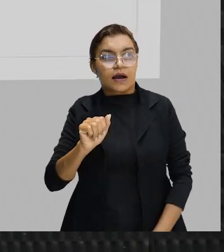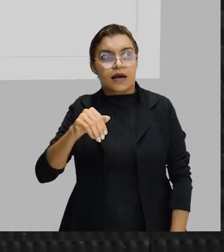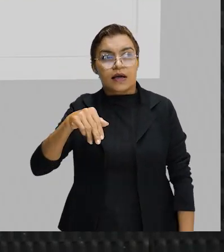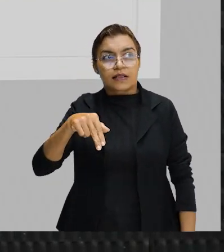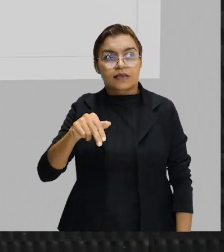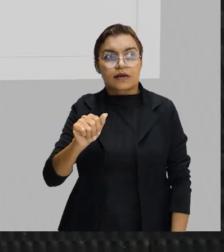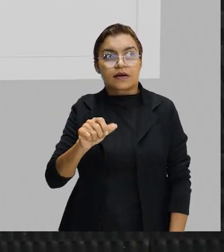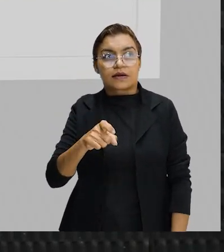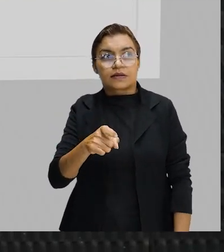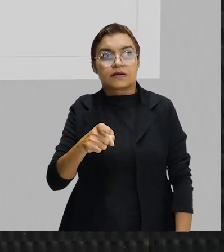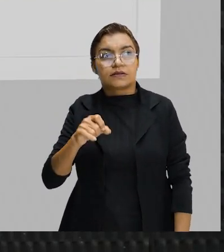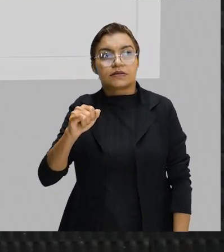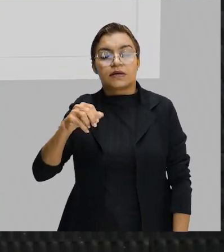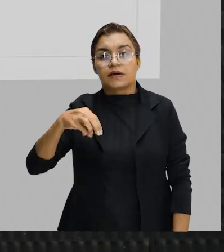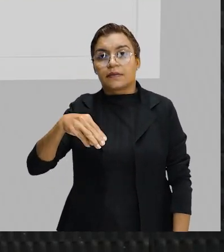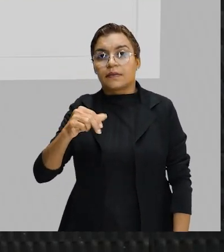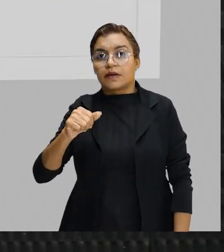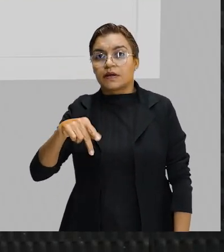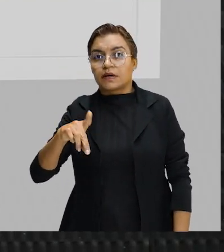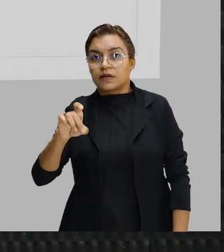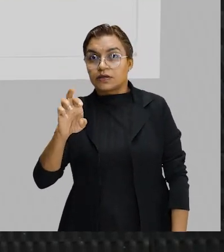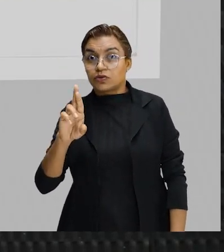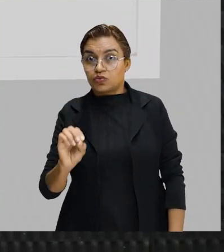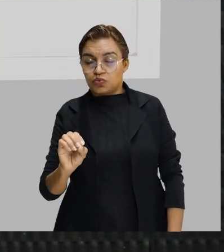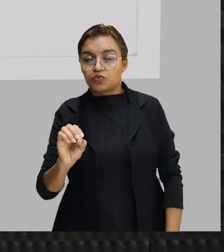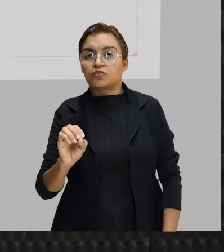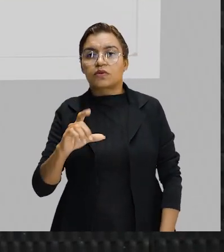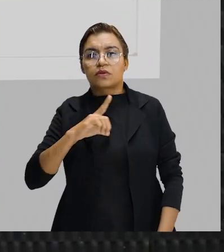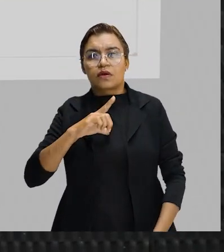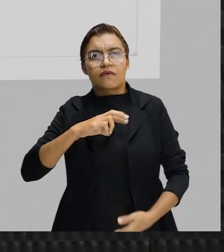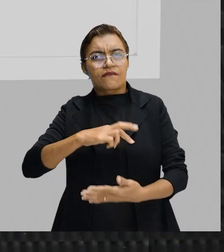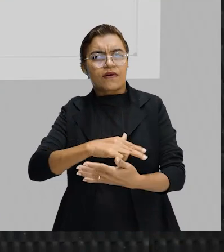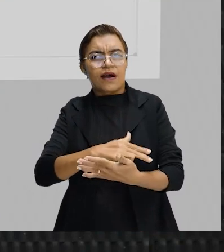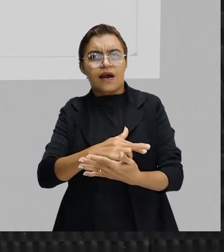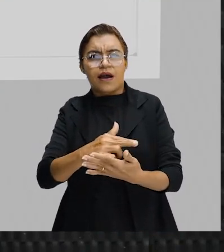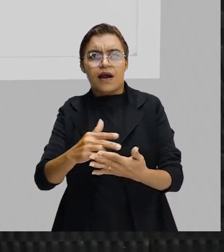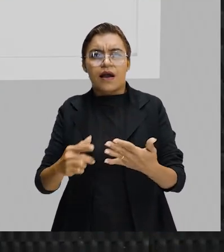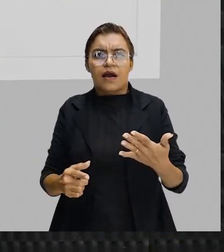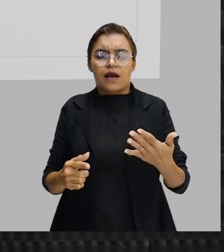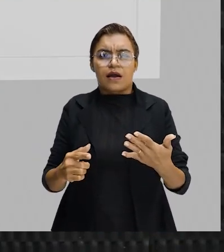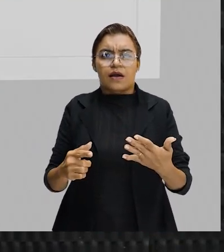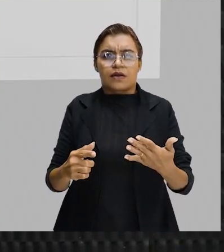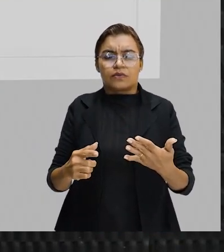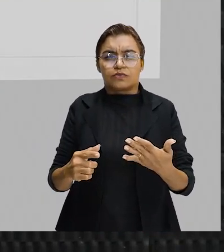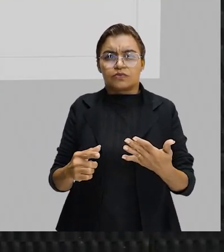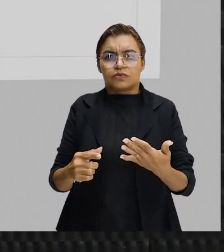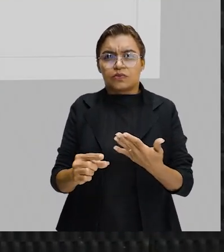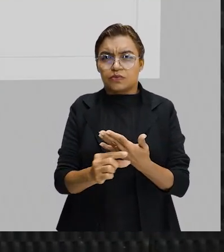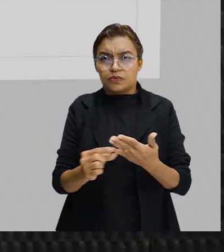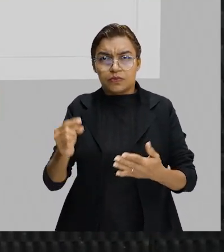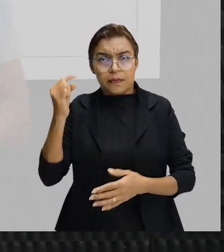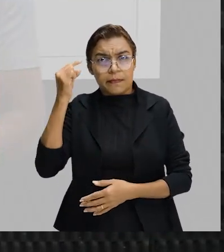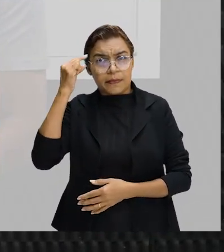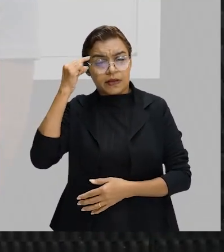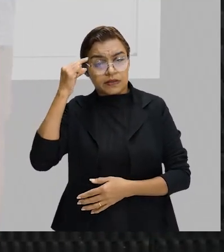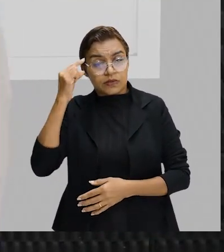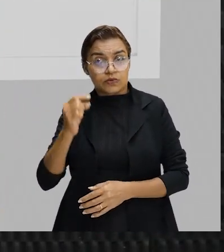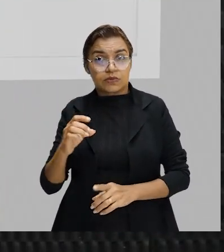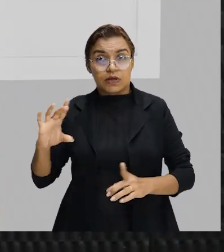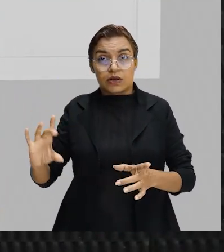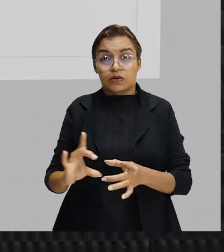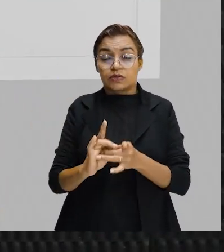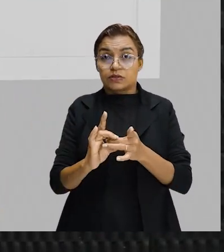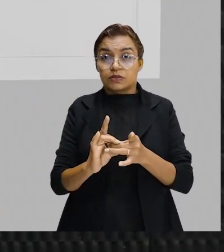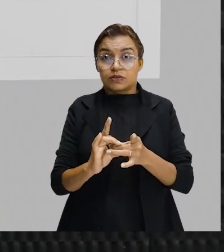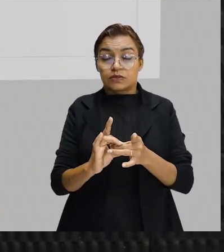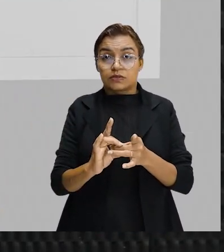por exemplo. Então nós temos vários pensadores associados a essas colônias gregas na Ásia Menor. Tá? A ilha de